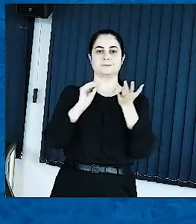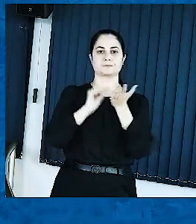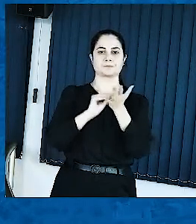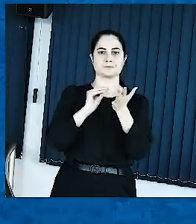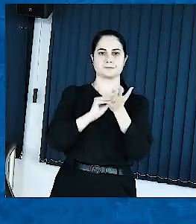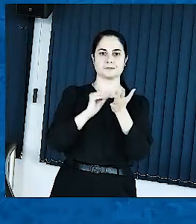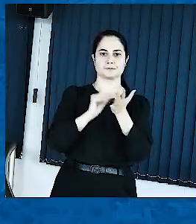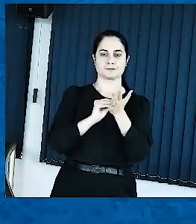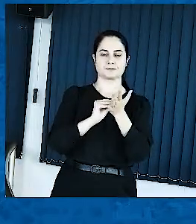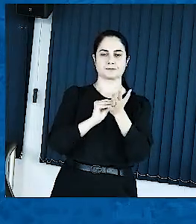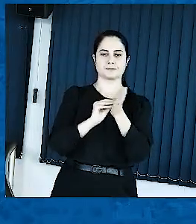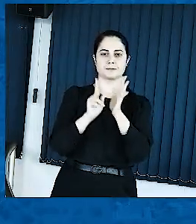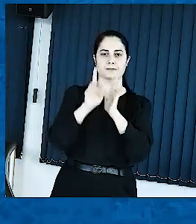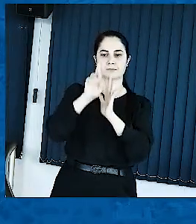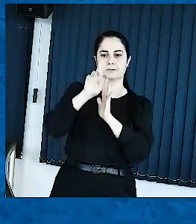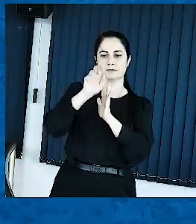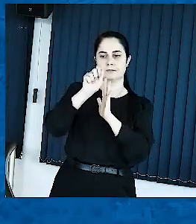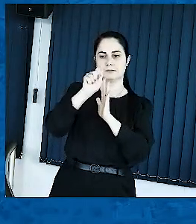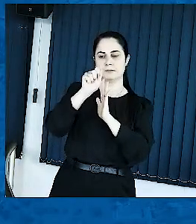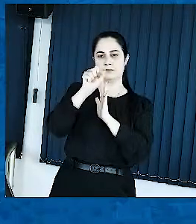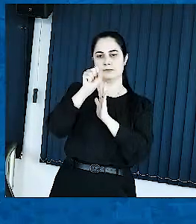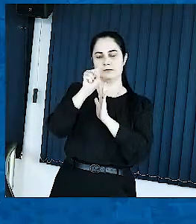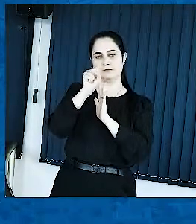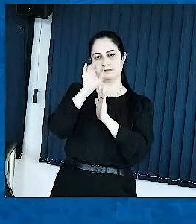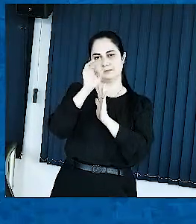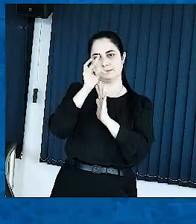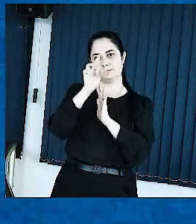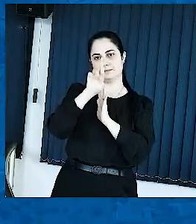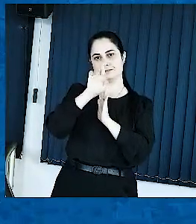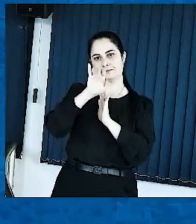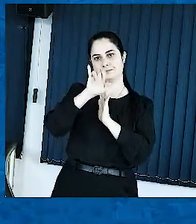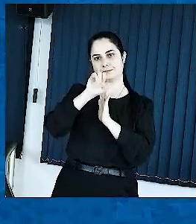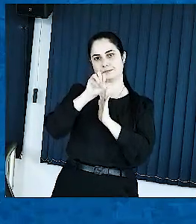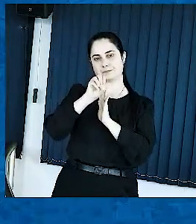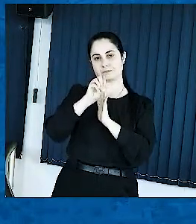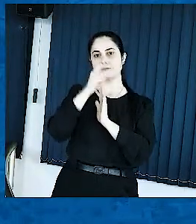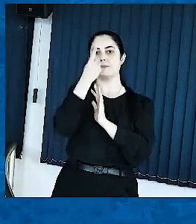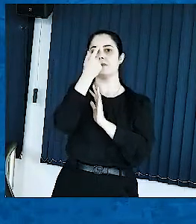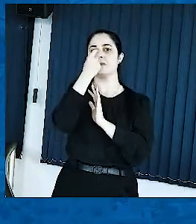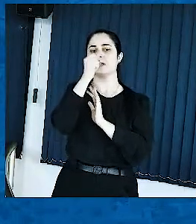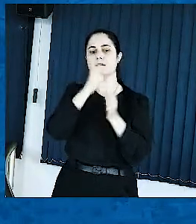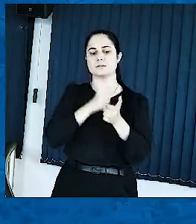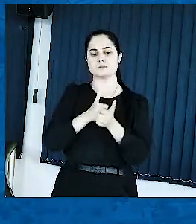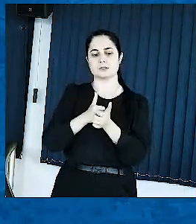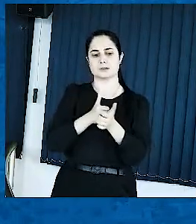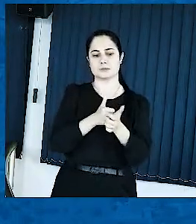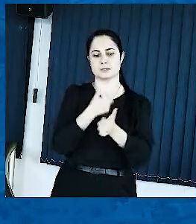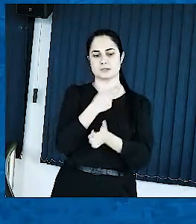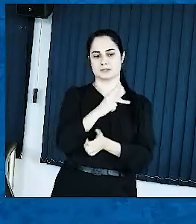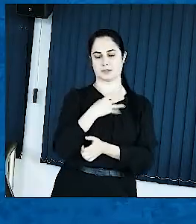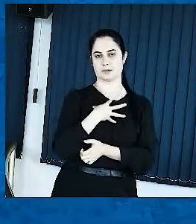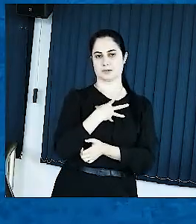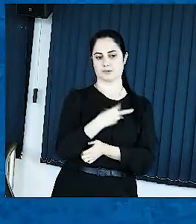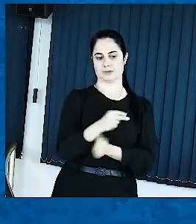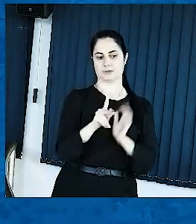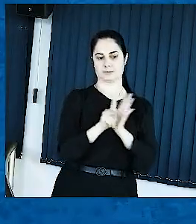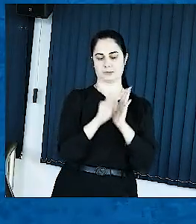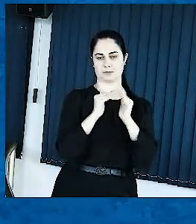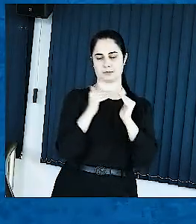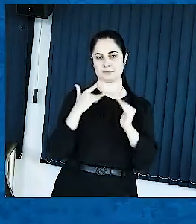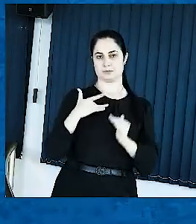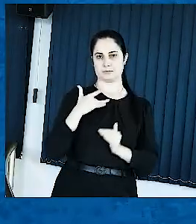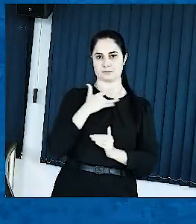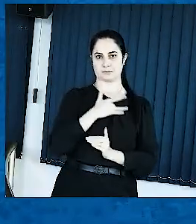Ausência de rastreio sistemático. Me fala quem faz acompanhamento com o seu filho na unidade de